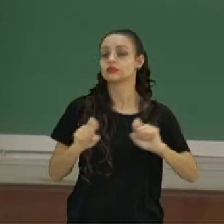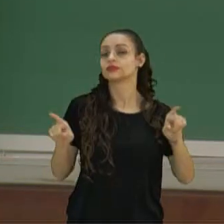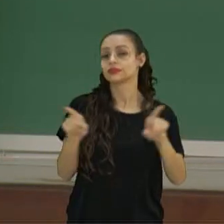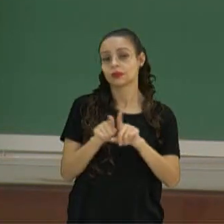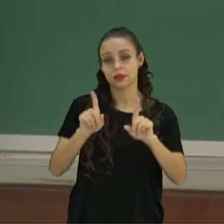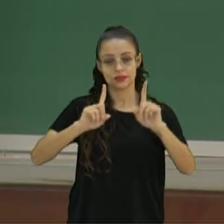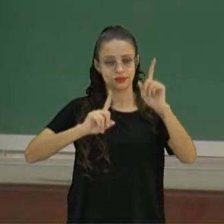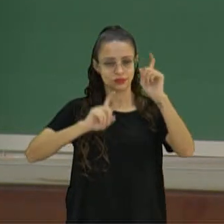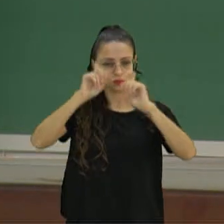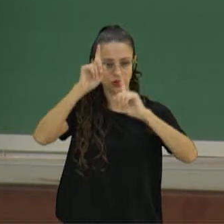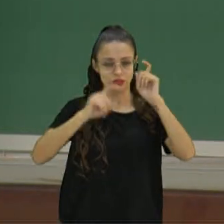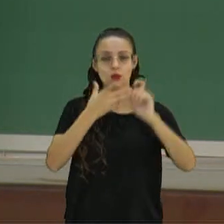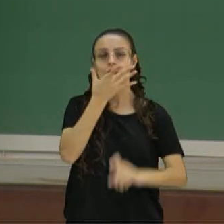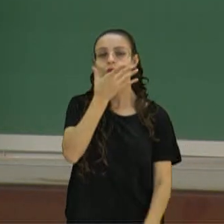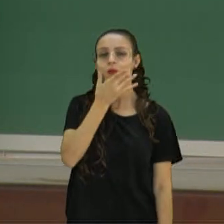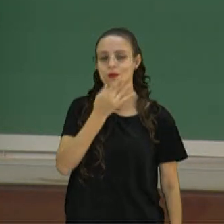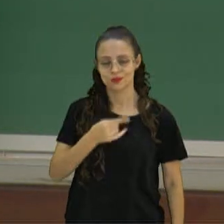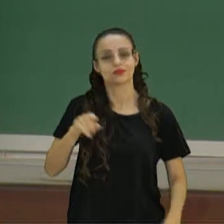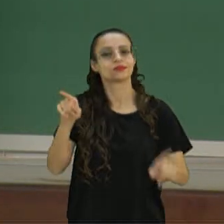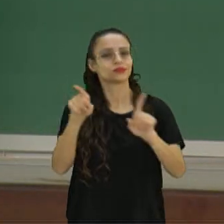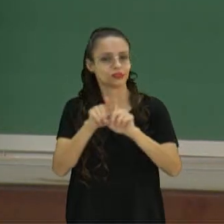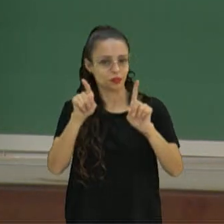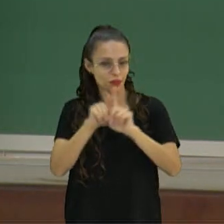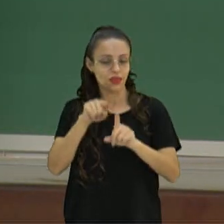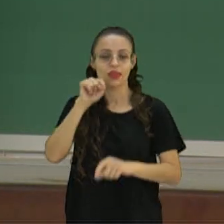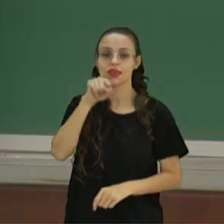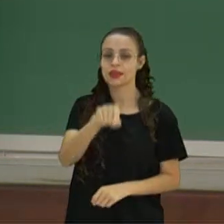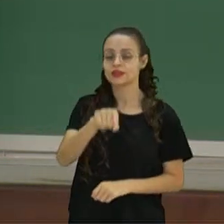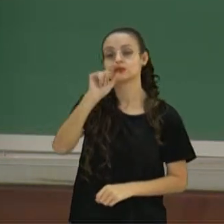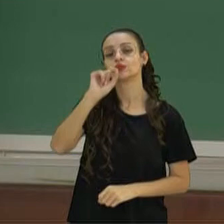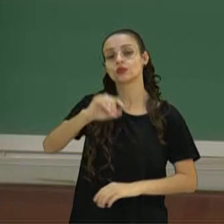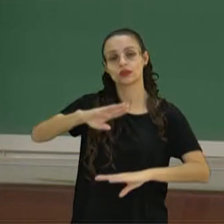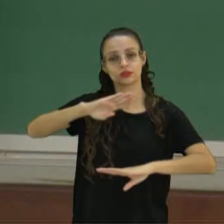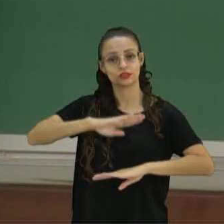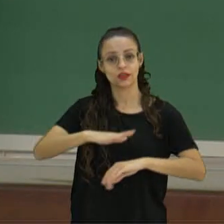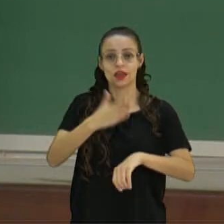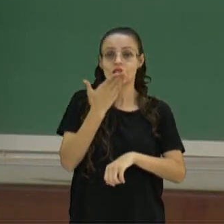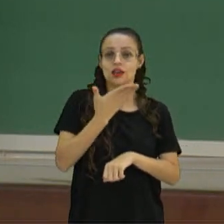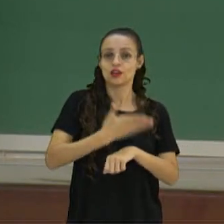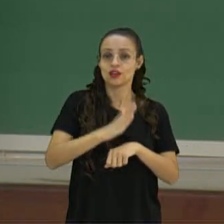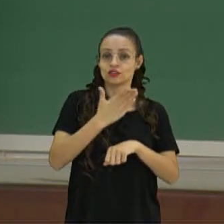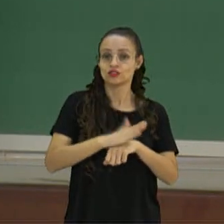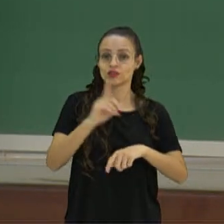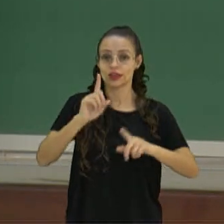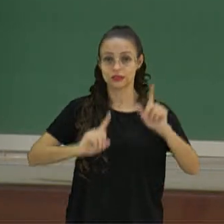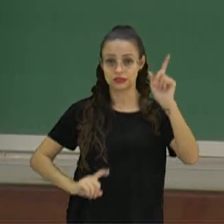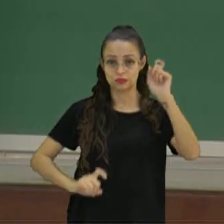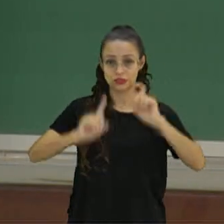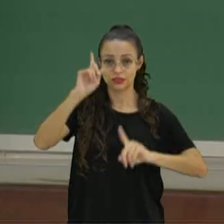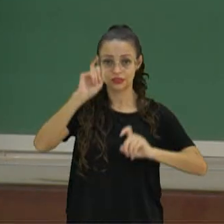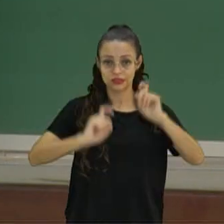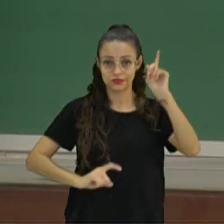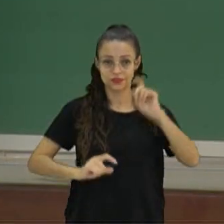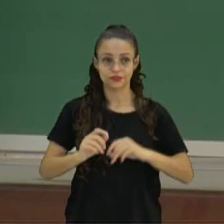expressão facial também, né? Tudo isso aí entra dentro da situação de atividades